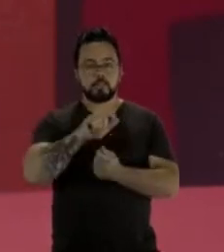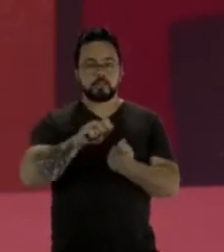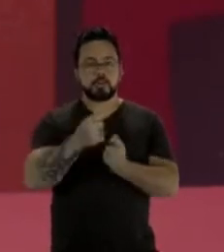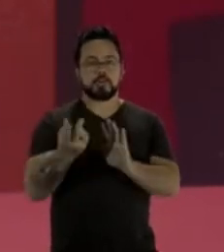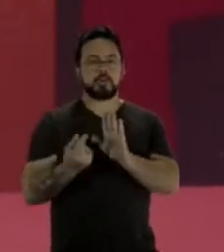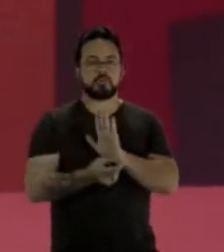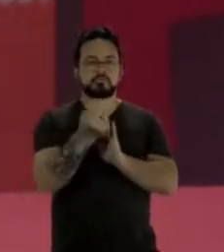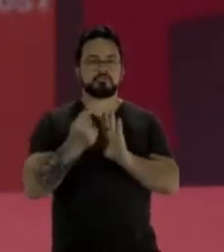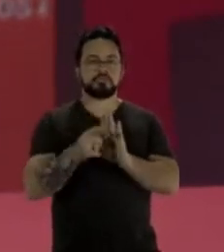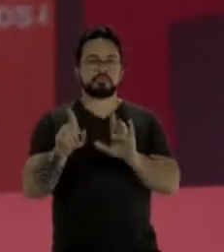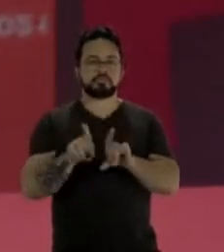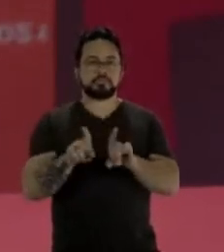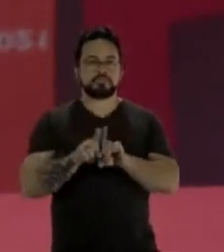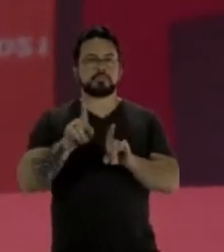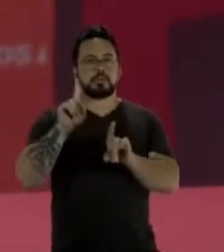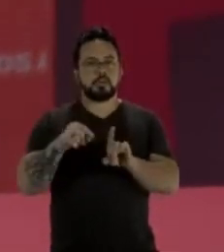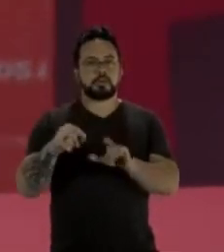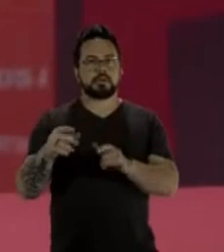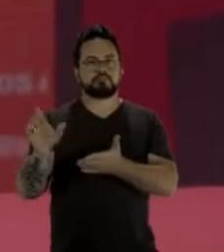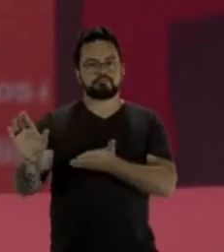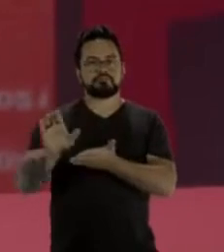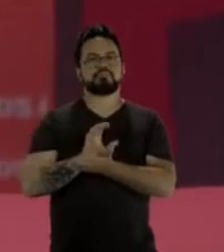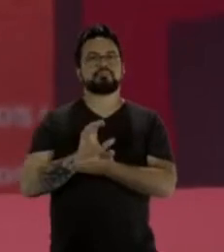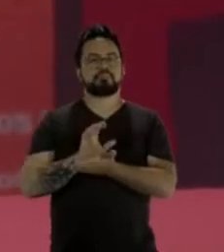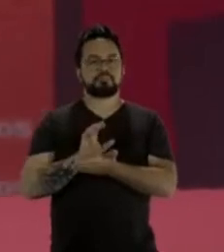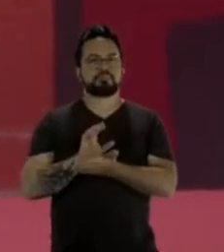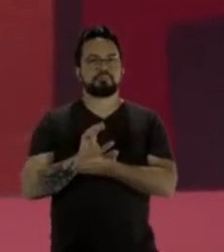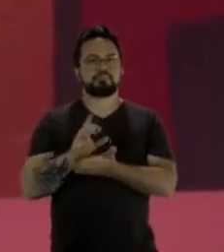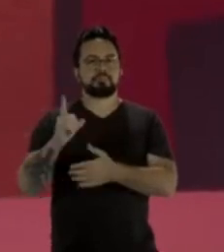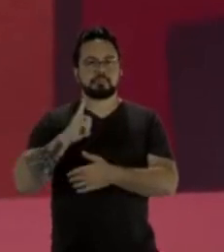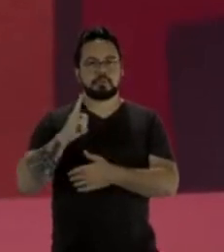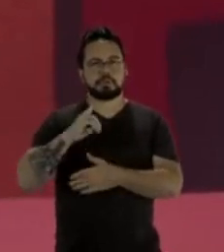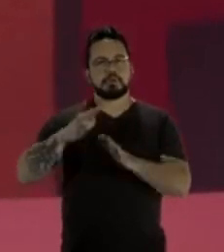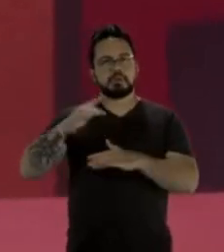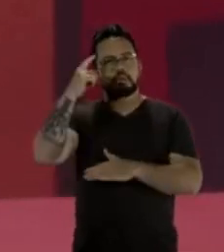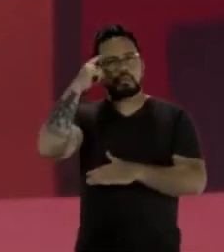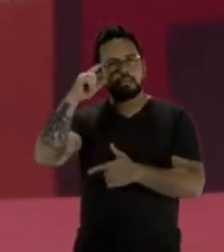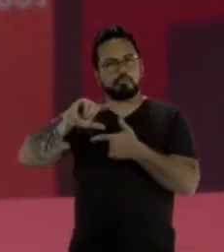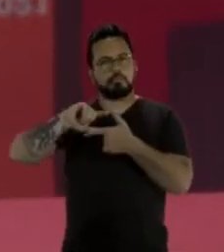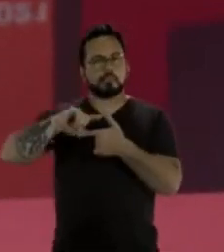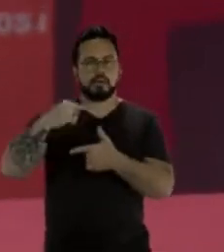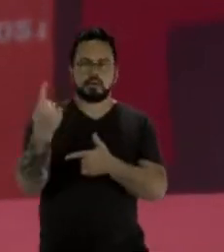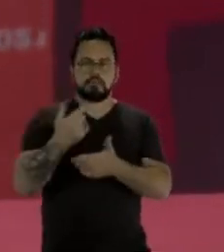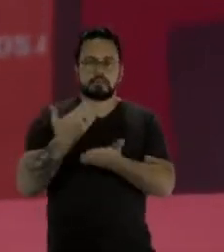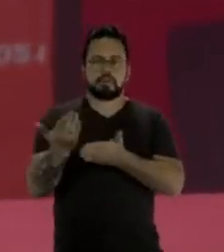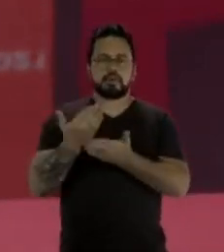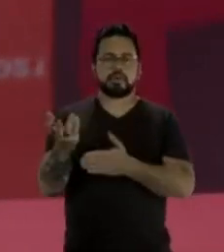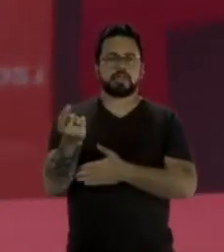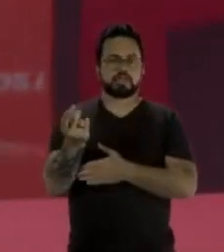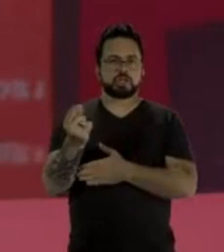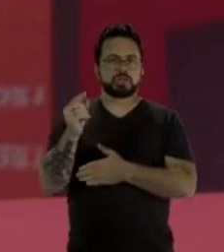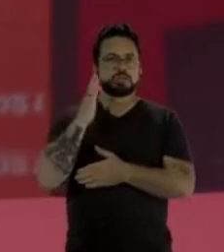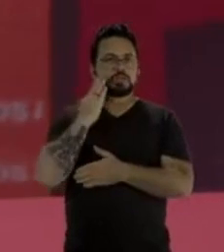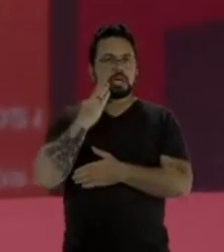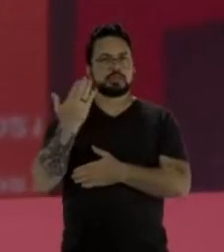sustentabilidade econômica, ela é lucrável, né? Não é? Existe esse tabu de que vamos perder dinheiro, a gente sabe